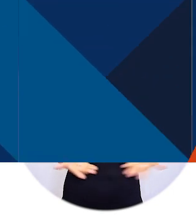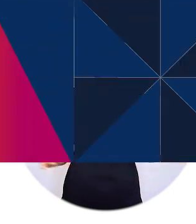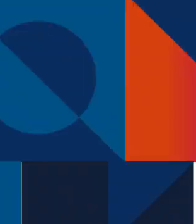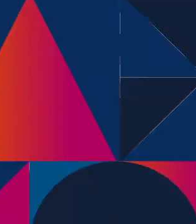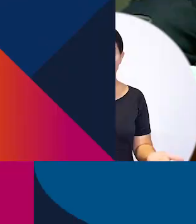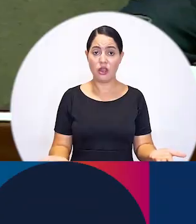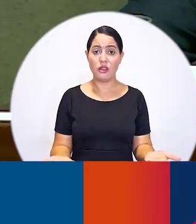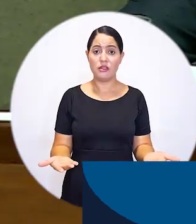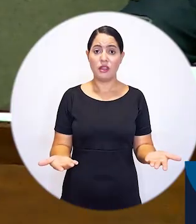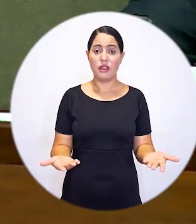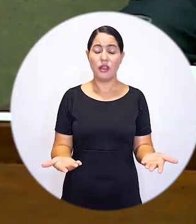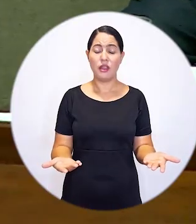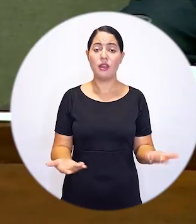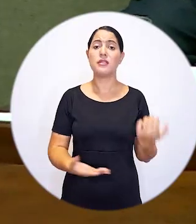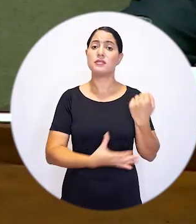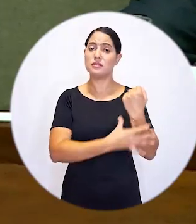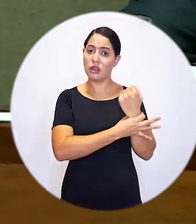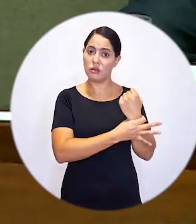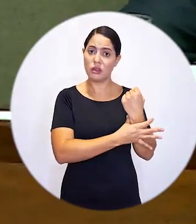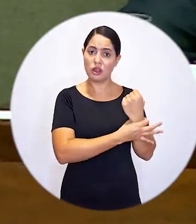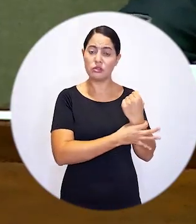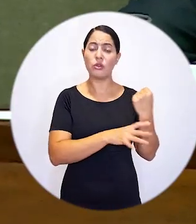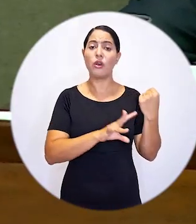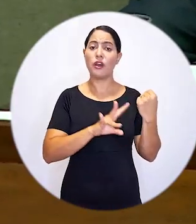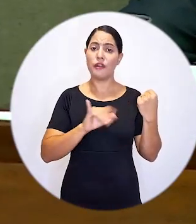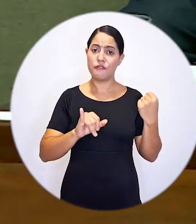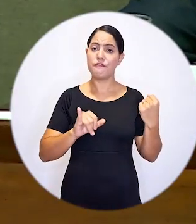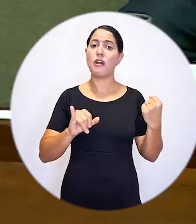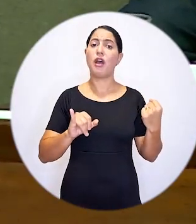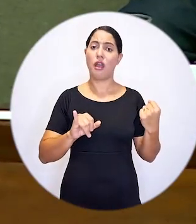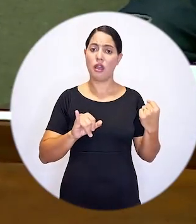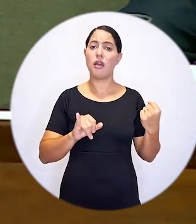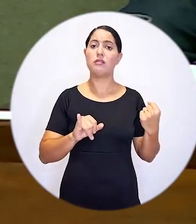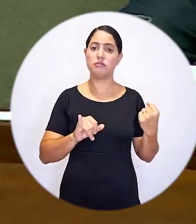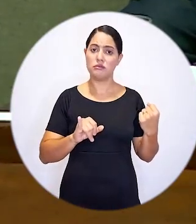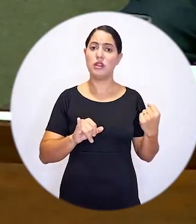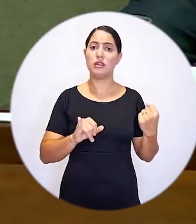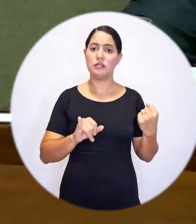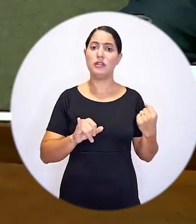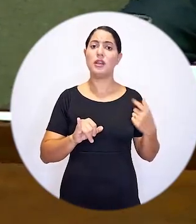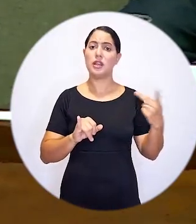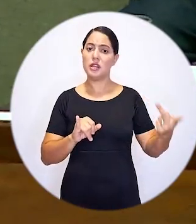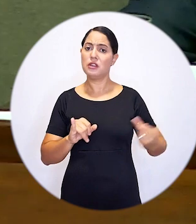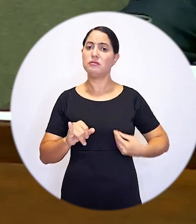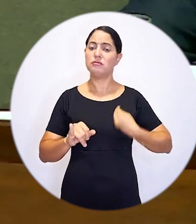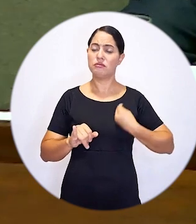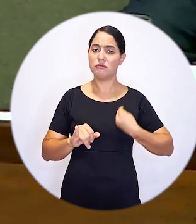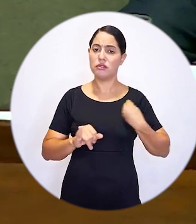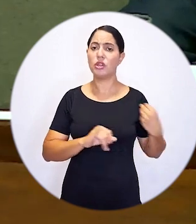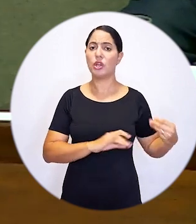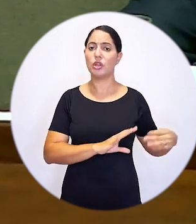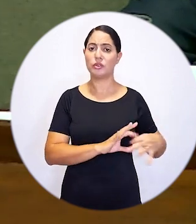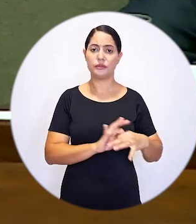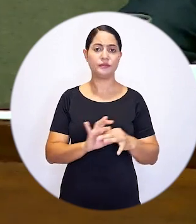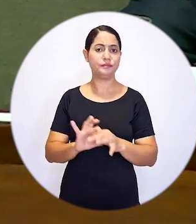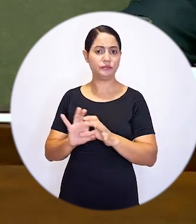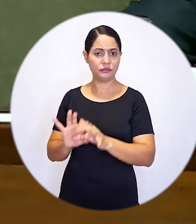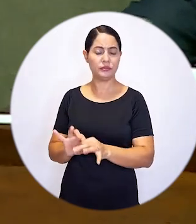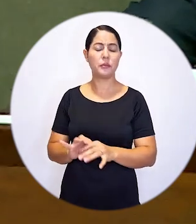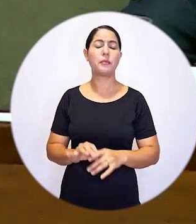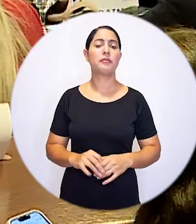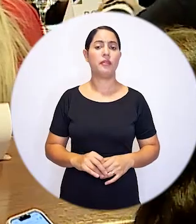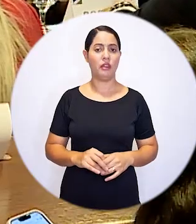serão com autorização da seguradora, que tem empreendido diligências muito presentes, muito